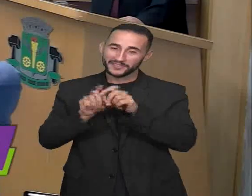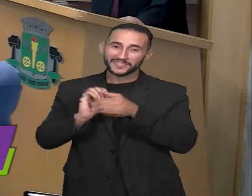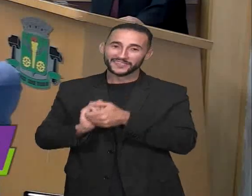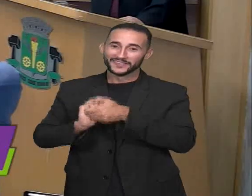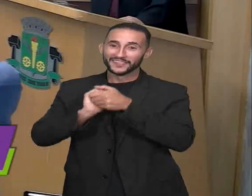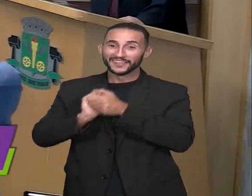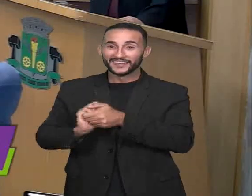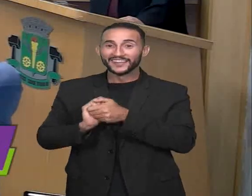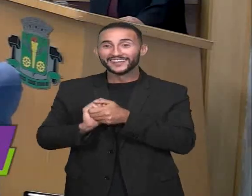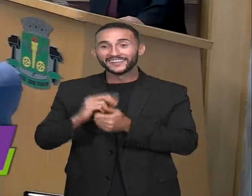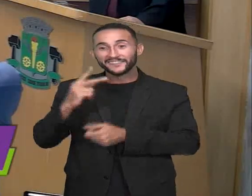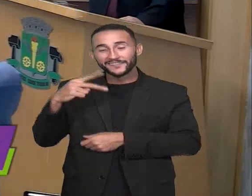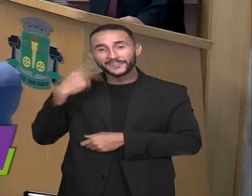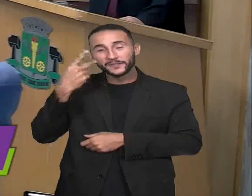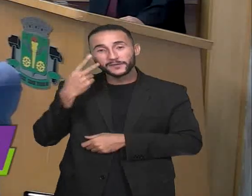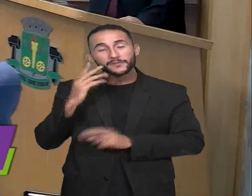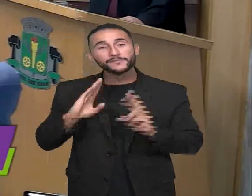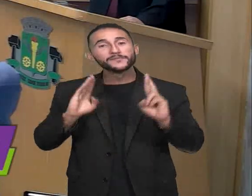Vereador